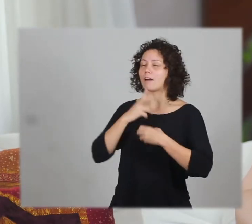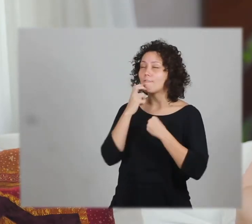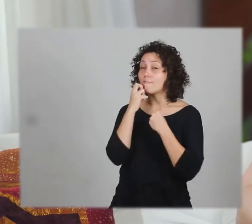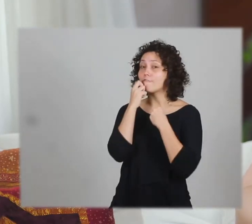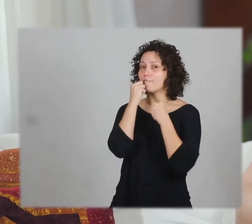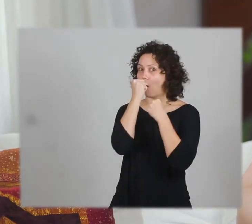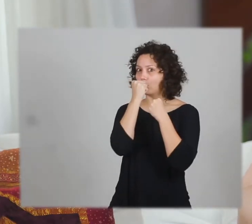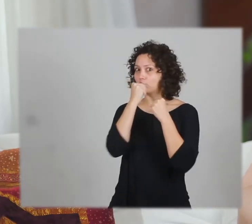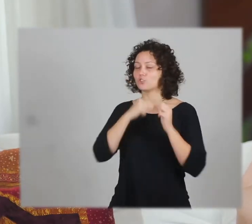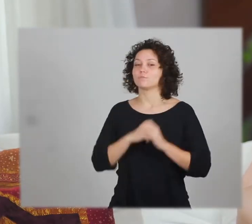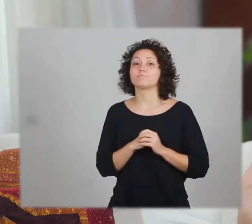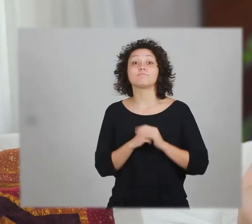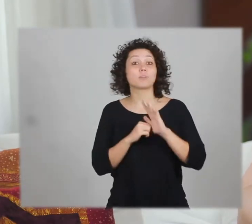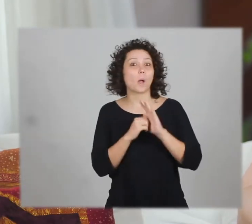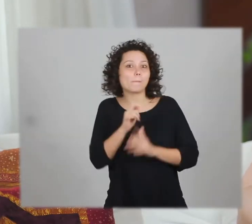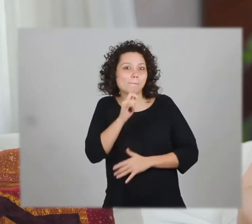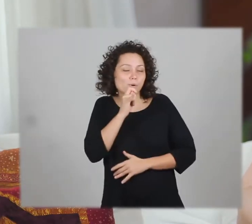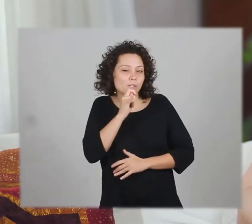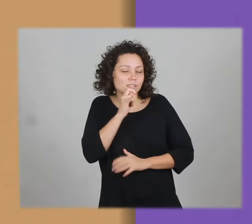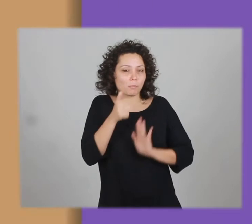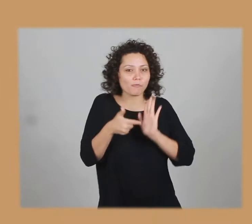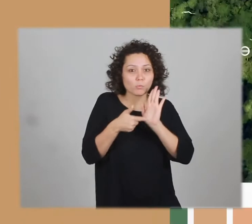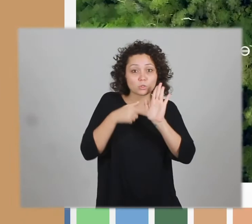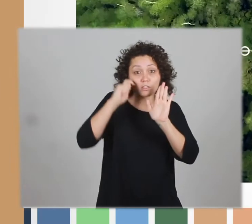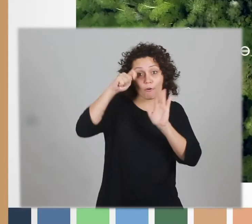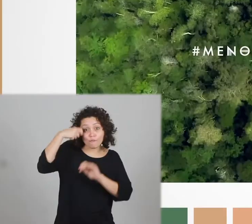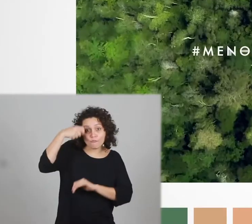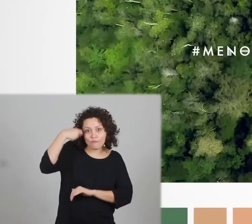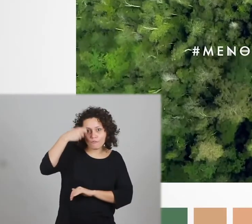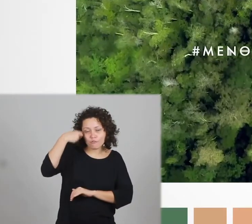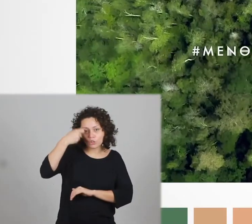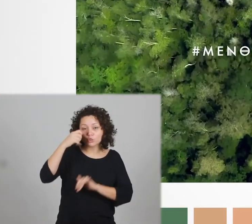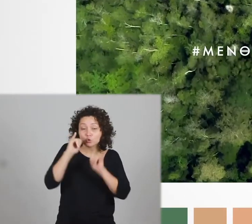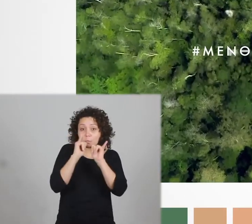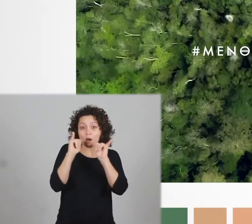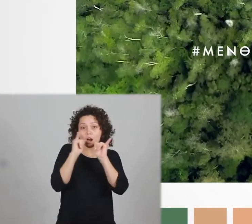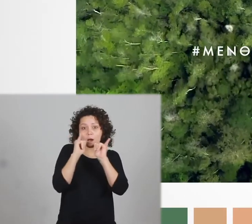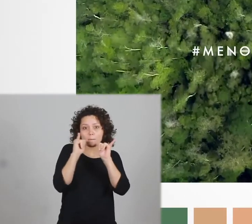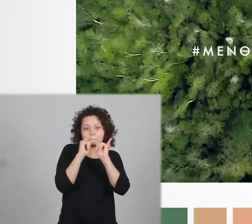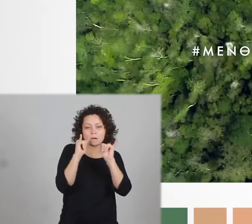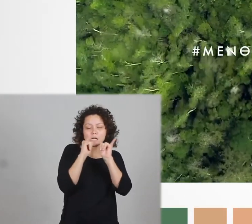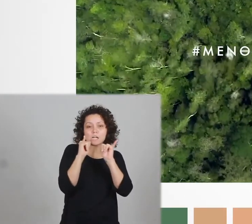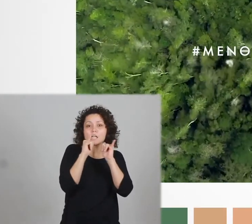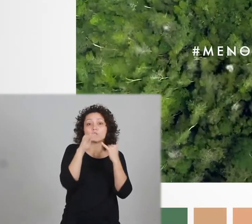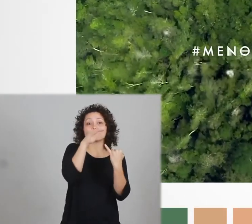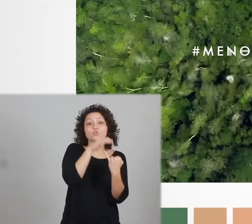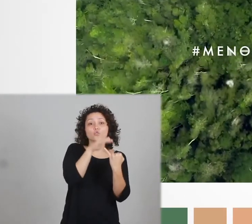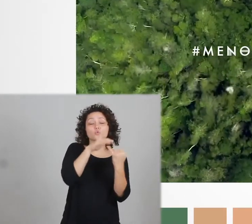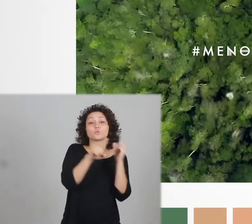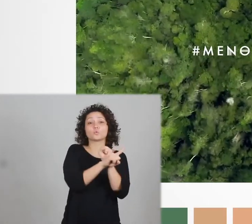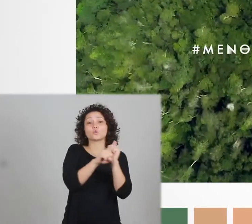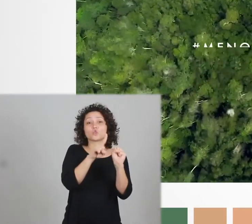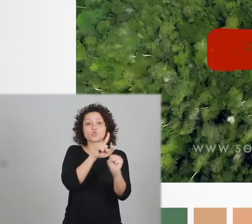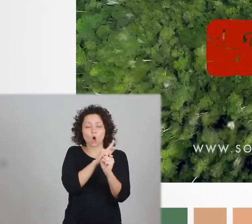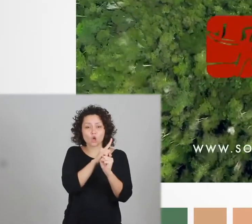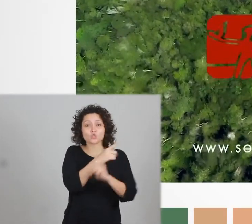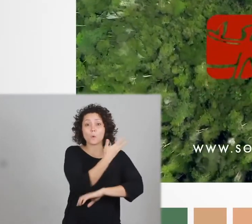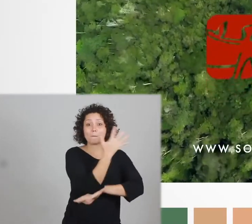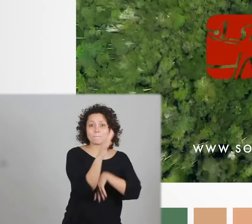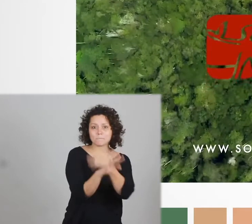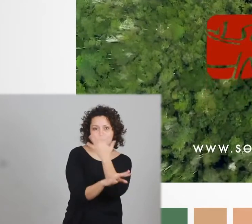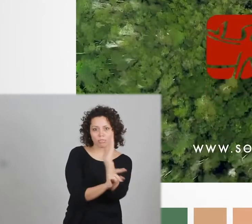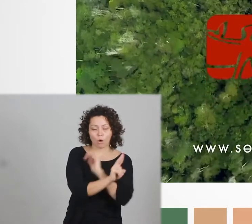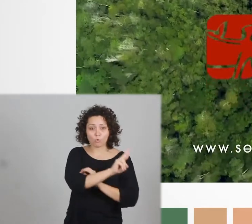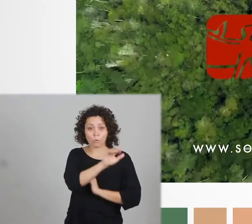incrível. Nesse caso, eu trouxe para vocês um vídeo de uma campanha do Instituto Socioambiental, o ISA. Essa campanha tem